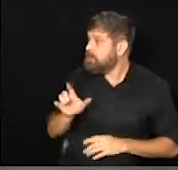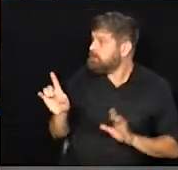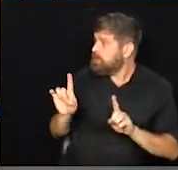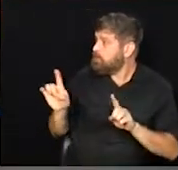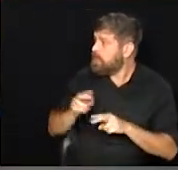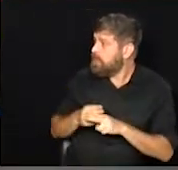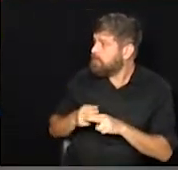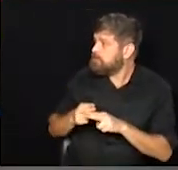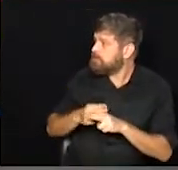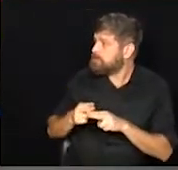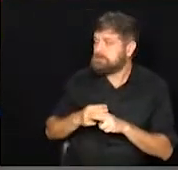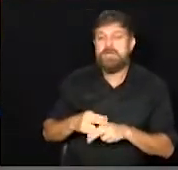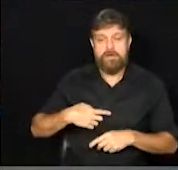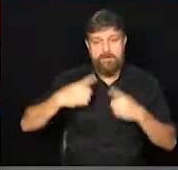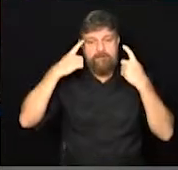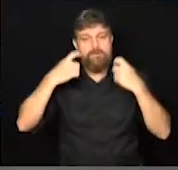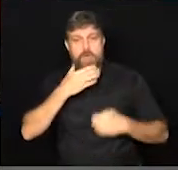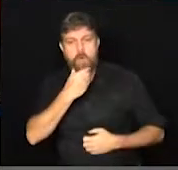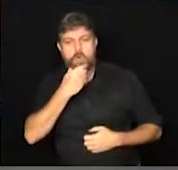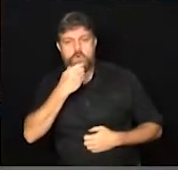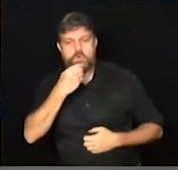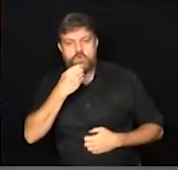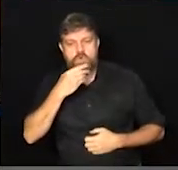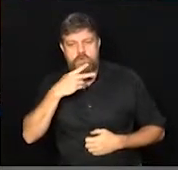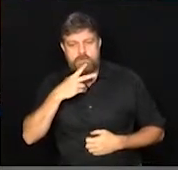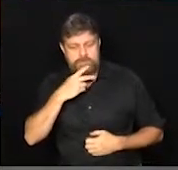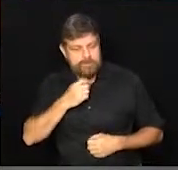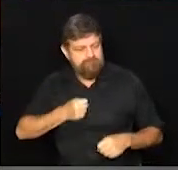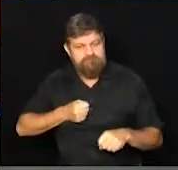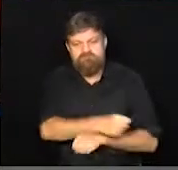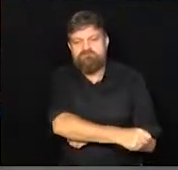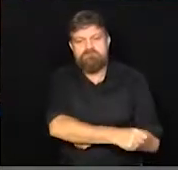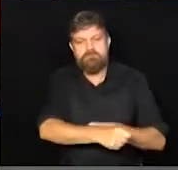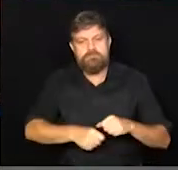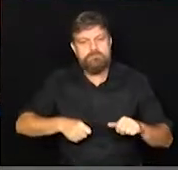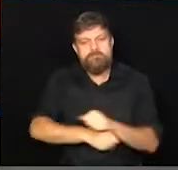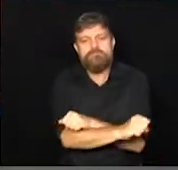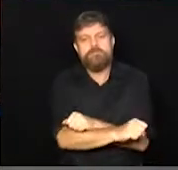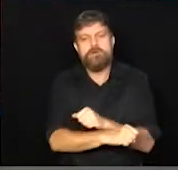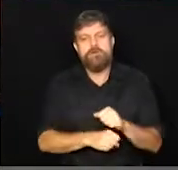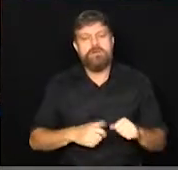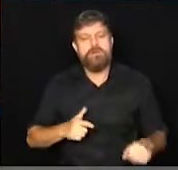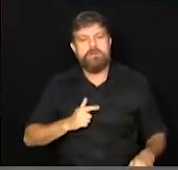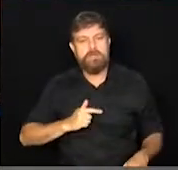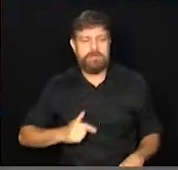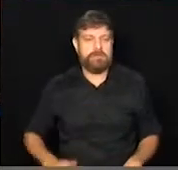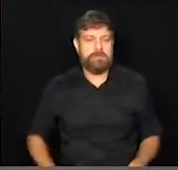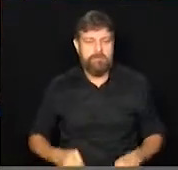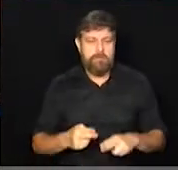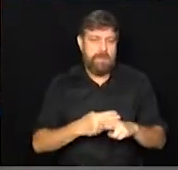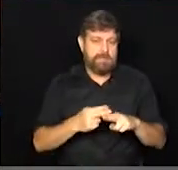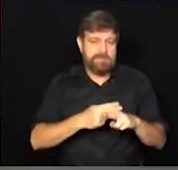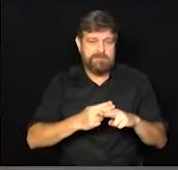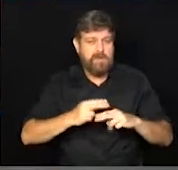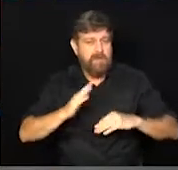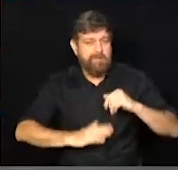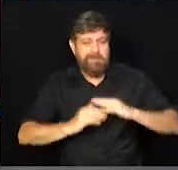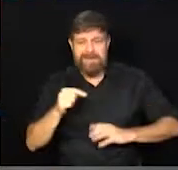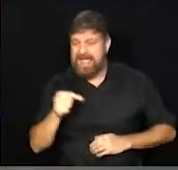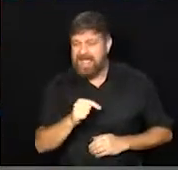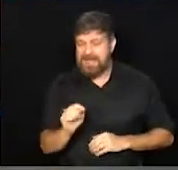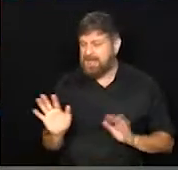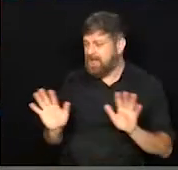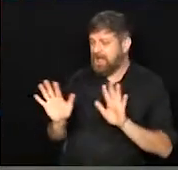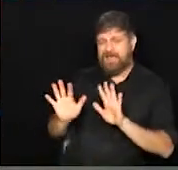que uma violência, um ato sexual não consentido, um ato sexual, e